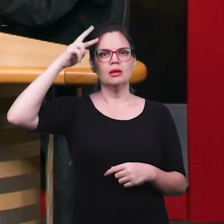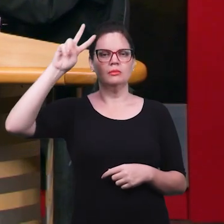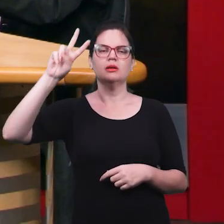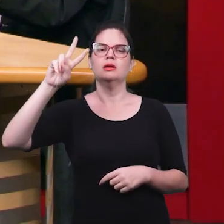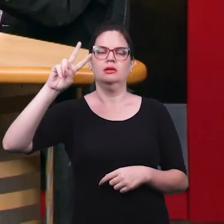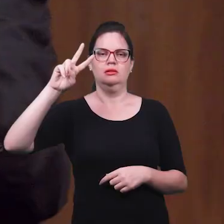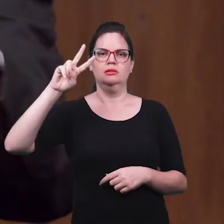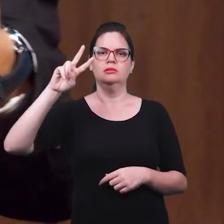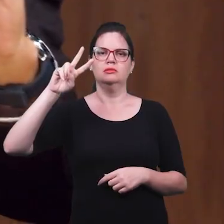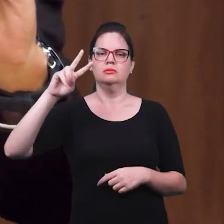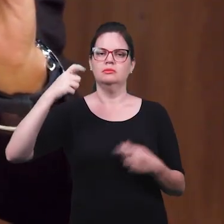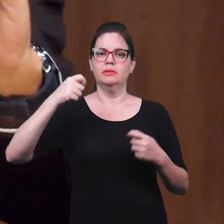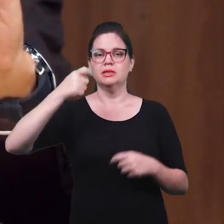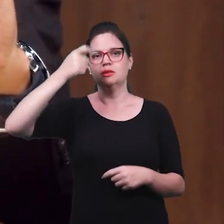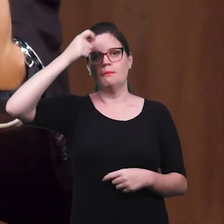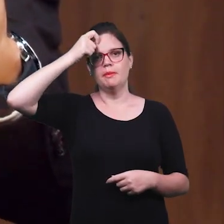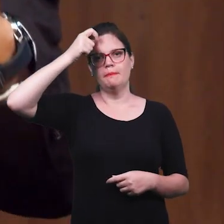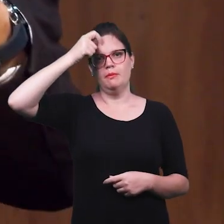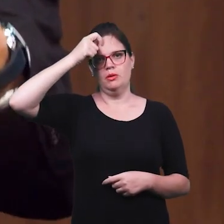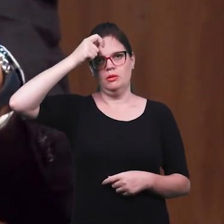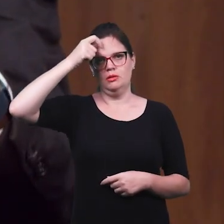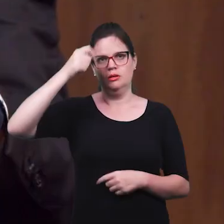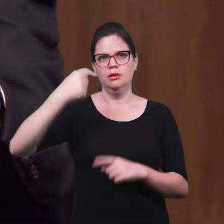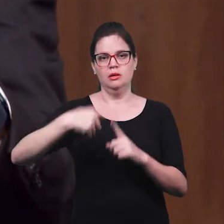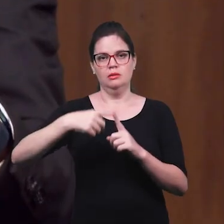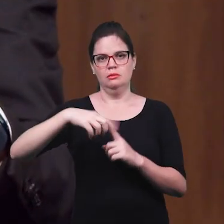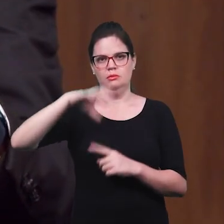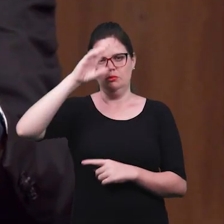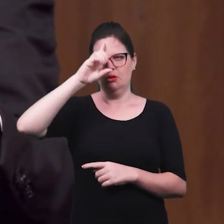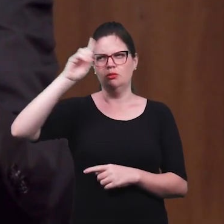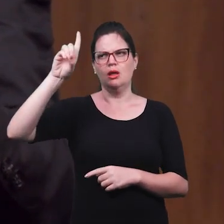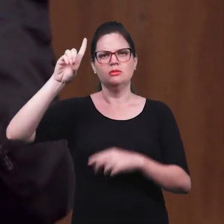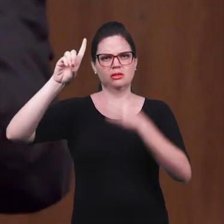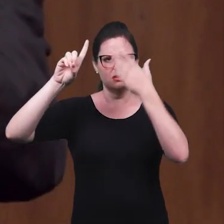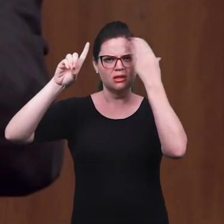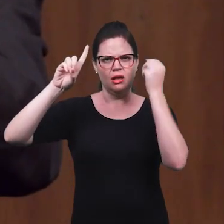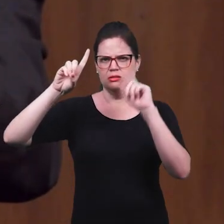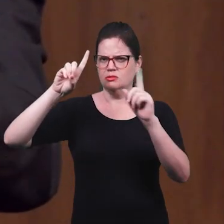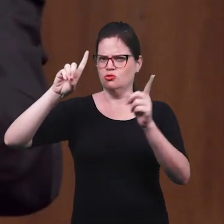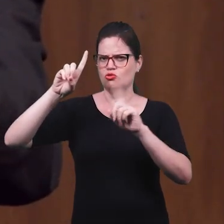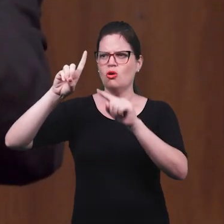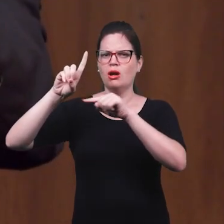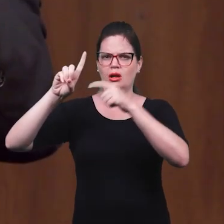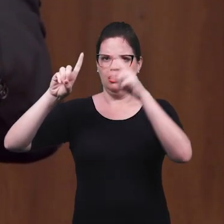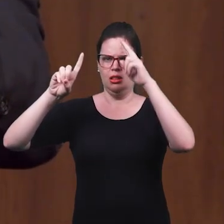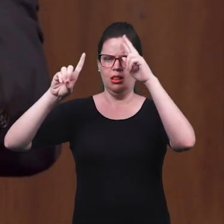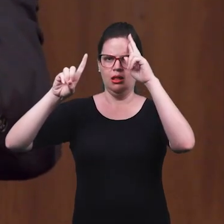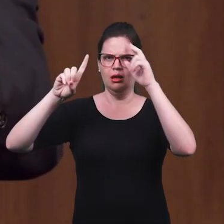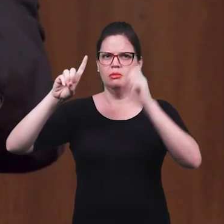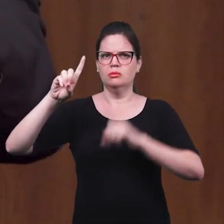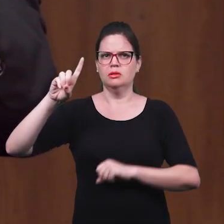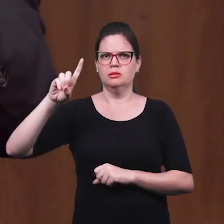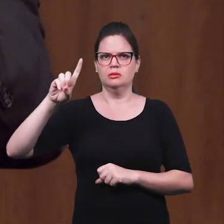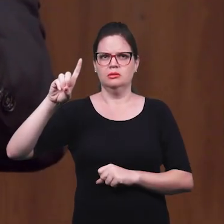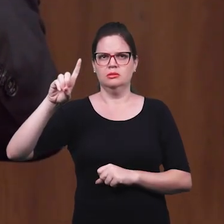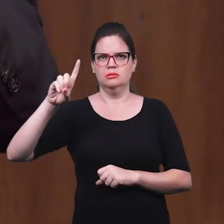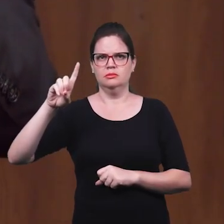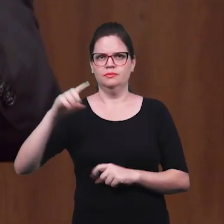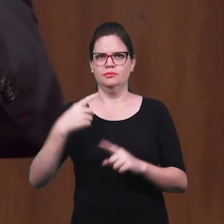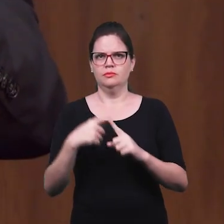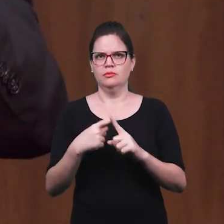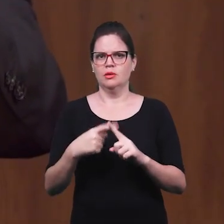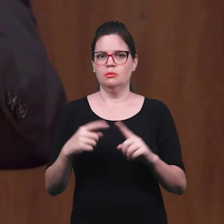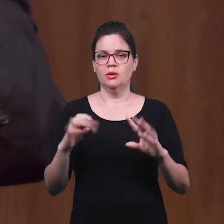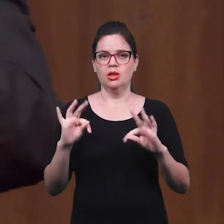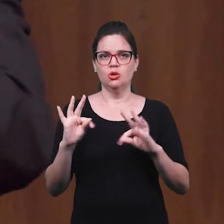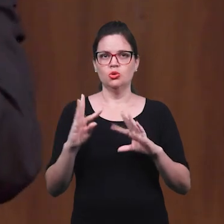A gente até poderia falar do Senhor sobre isso, porque o Senhor é um Deus que tem memória. Nem um copo de água fria que se dá a um pequeno